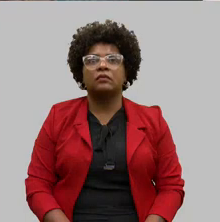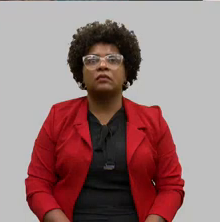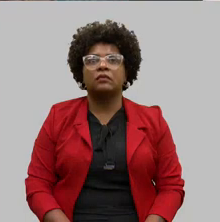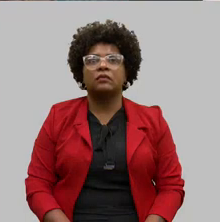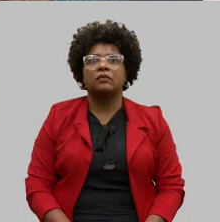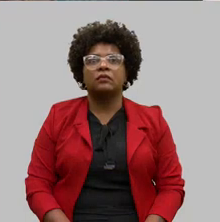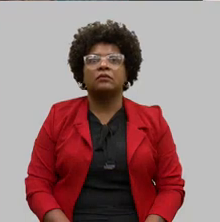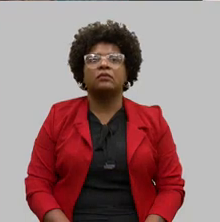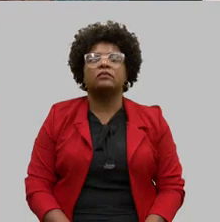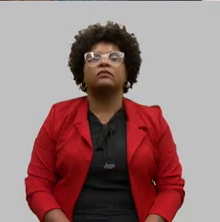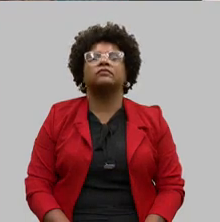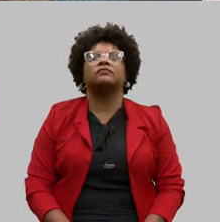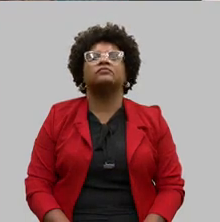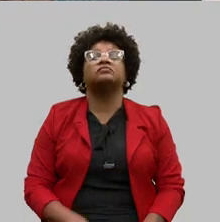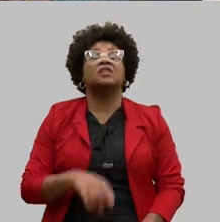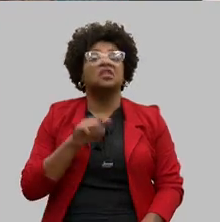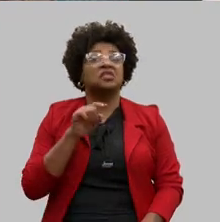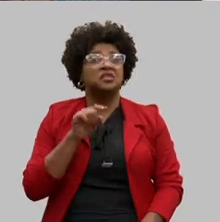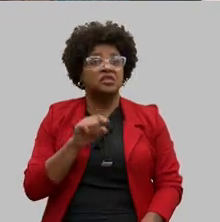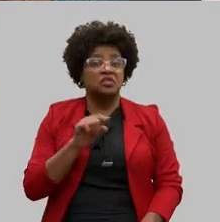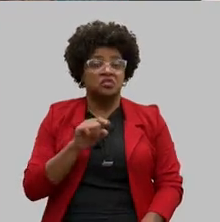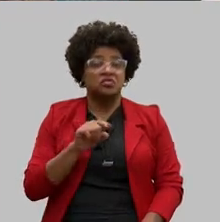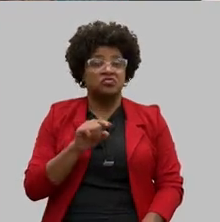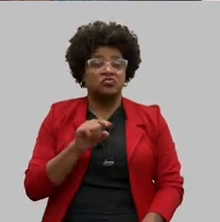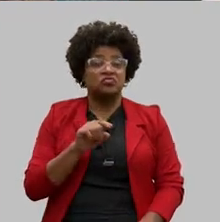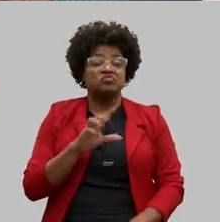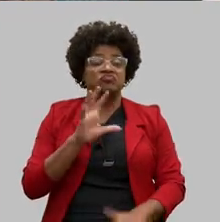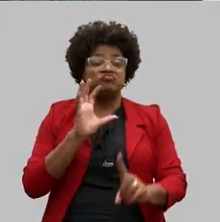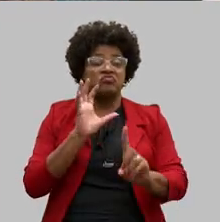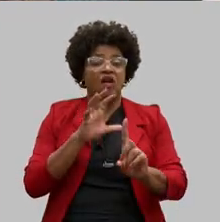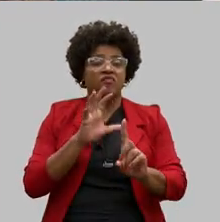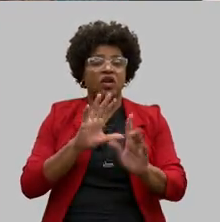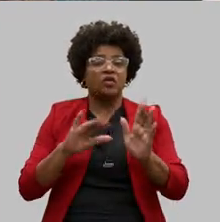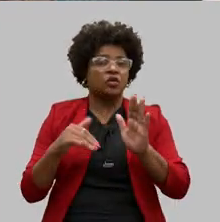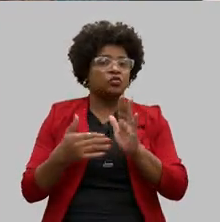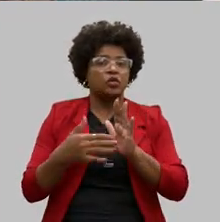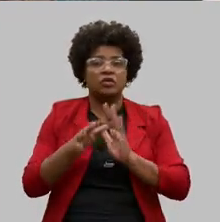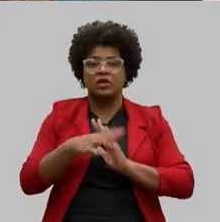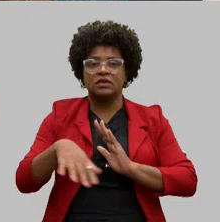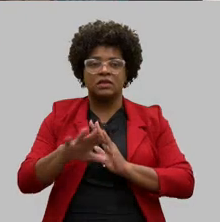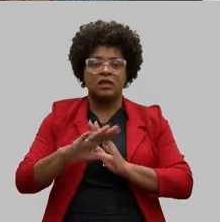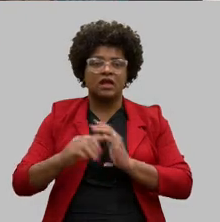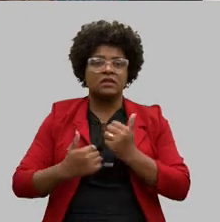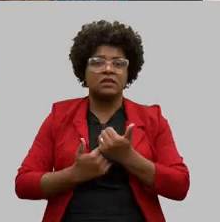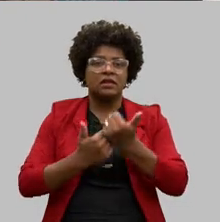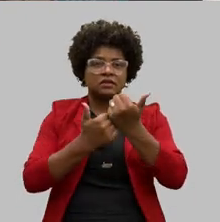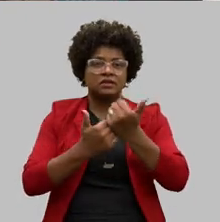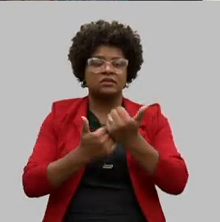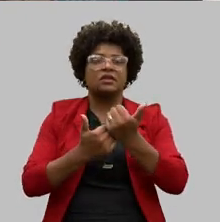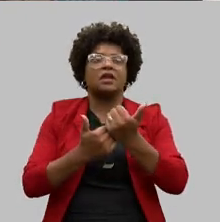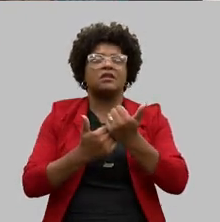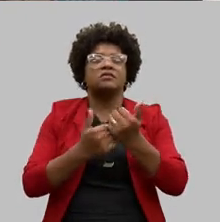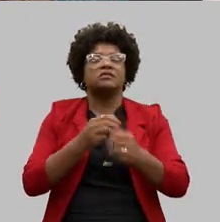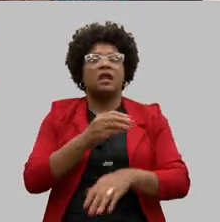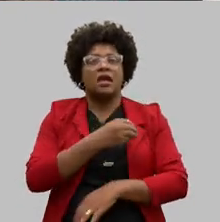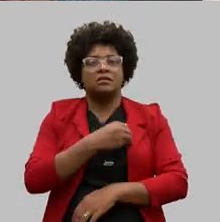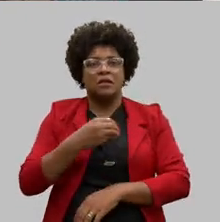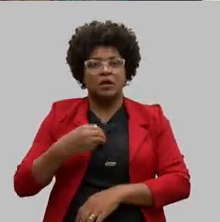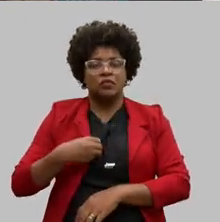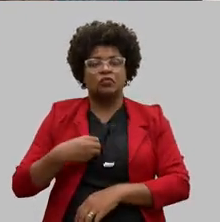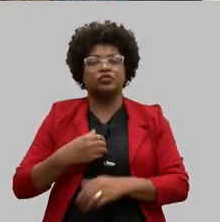ucação ISO e isso afeta todas as áreas área da assistência Saúde área da Assistência Social e